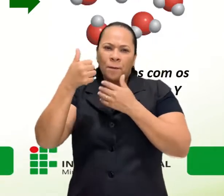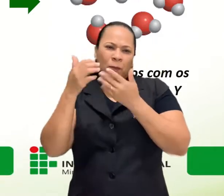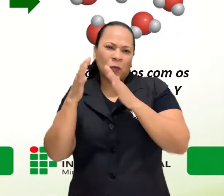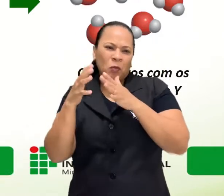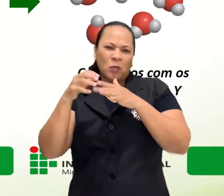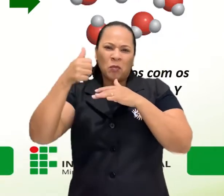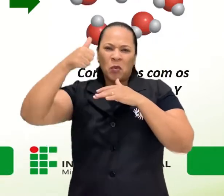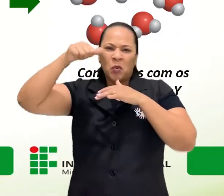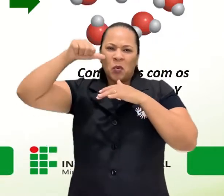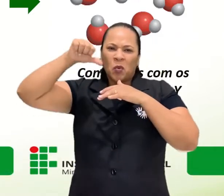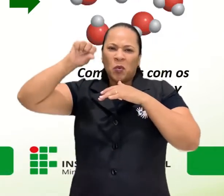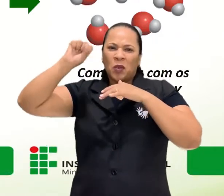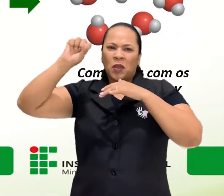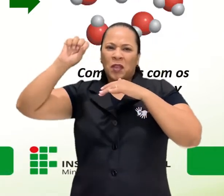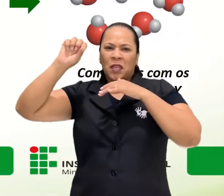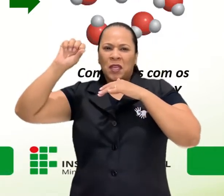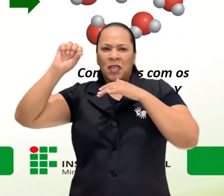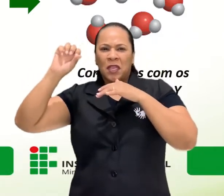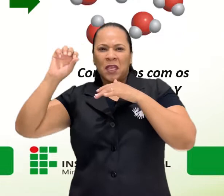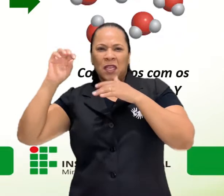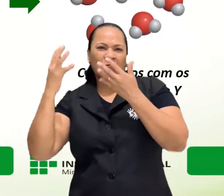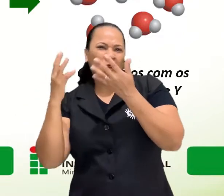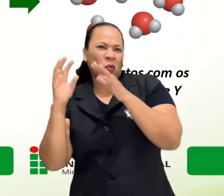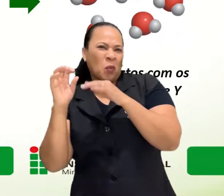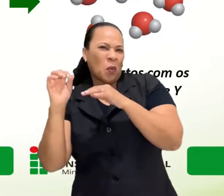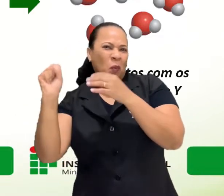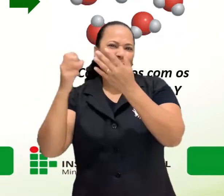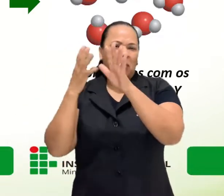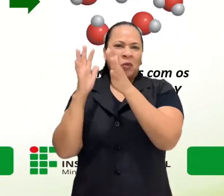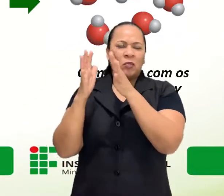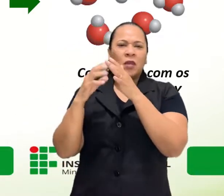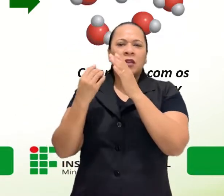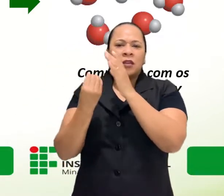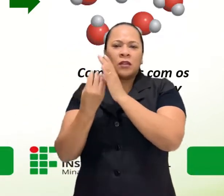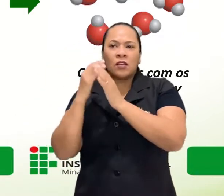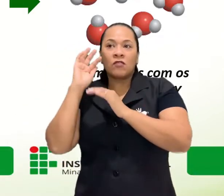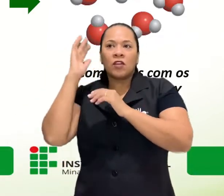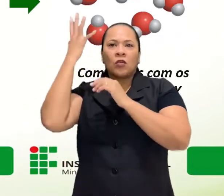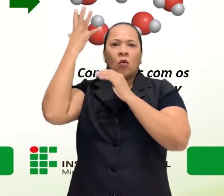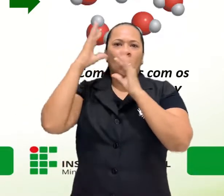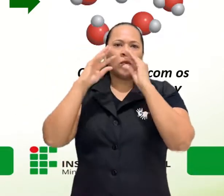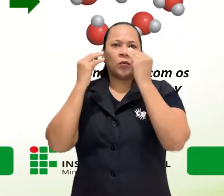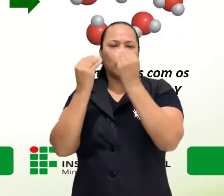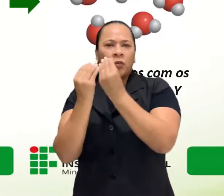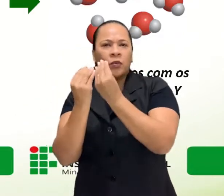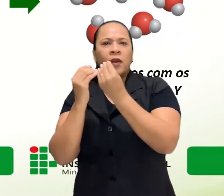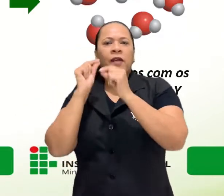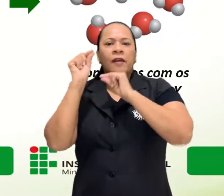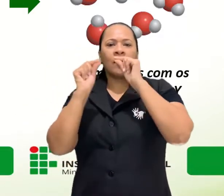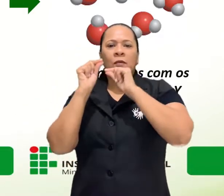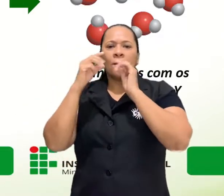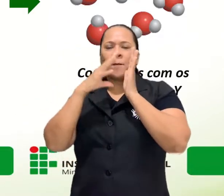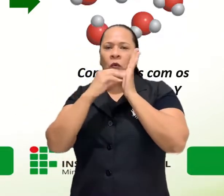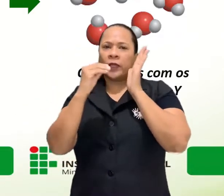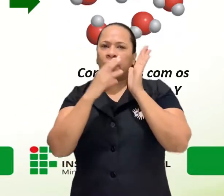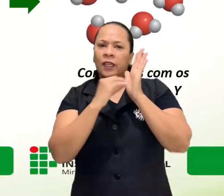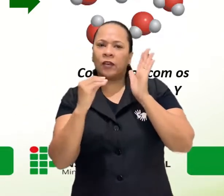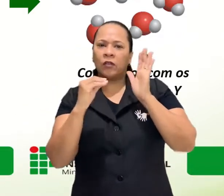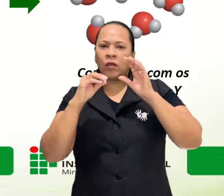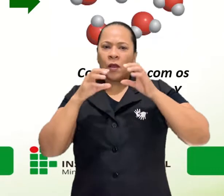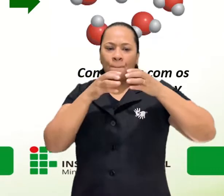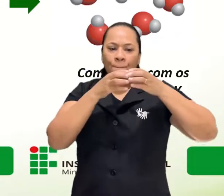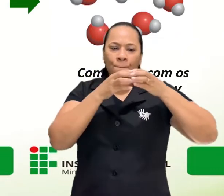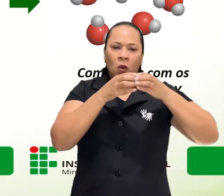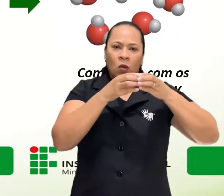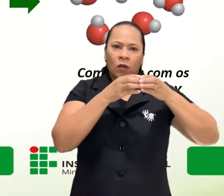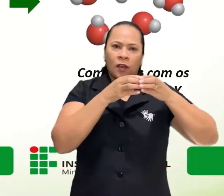de estrutura da matéria que explicava os fenômenos já observados. Esse modelo é conhecido como o modelo